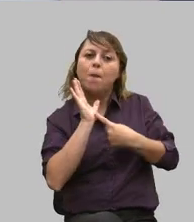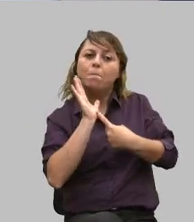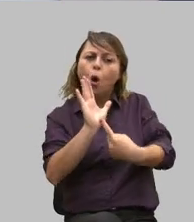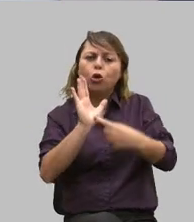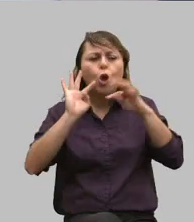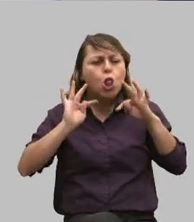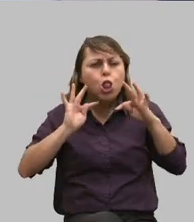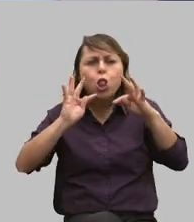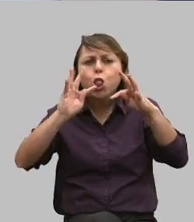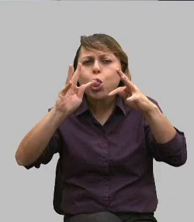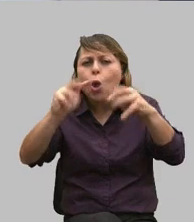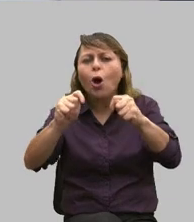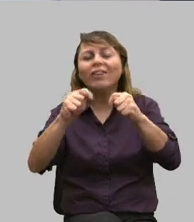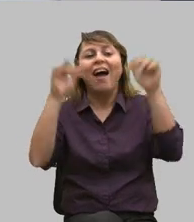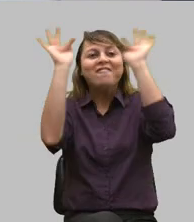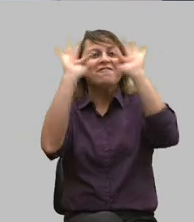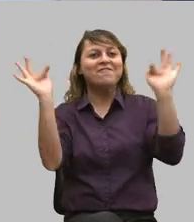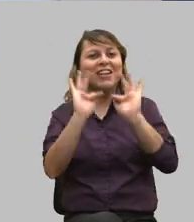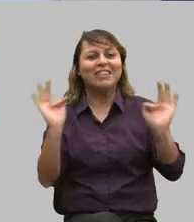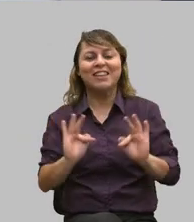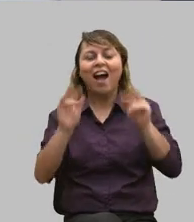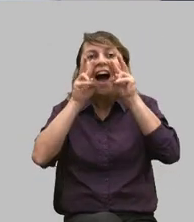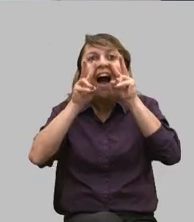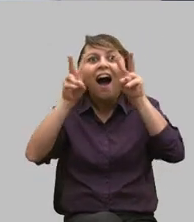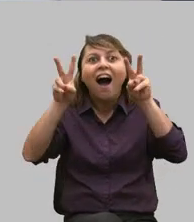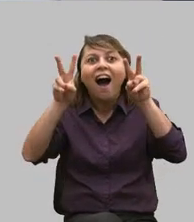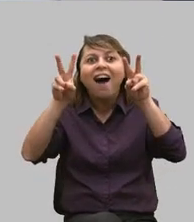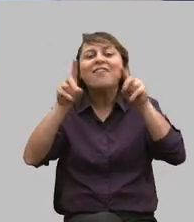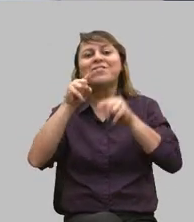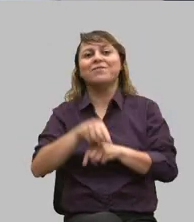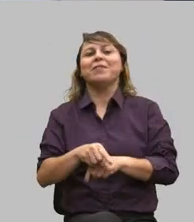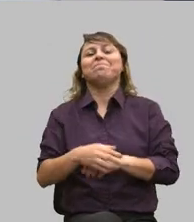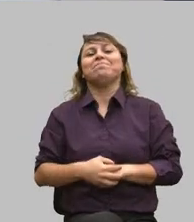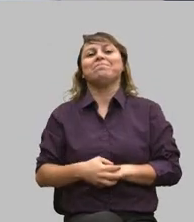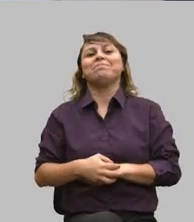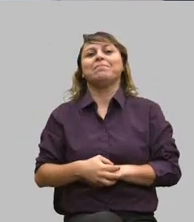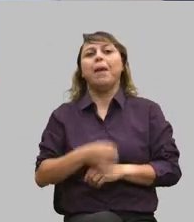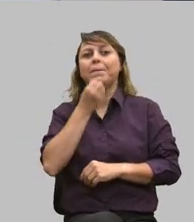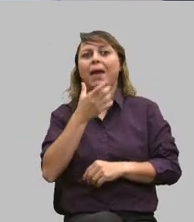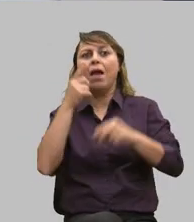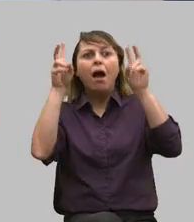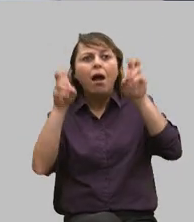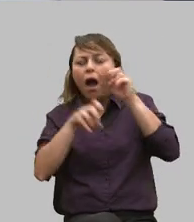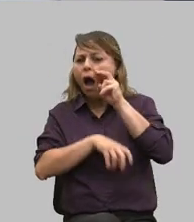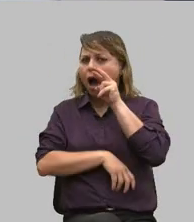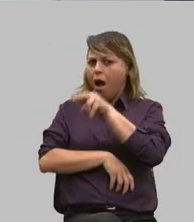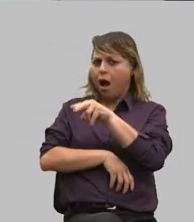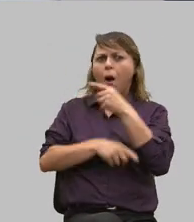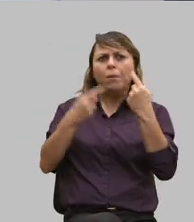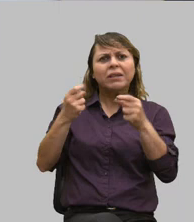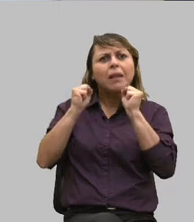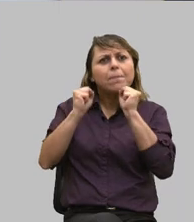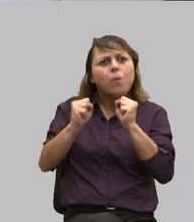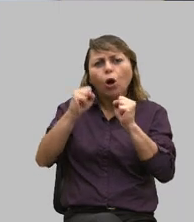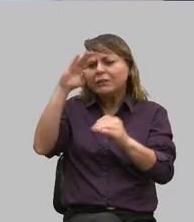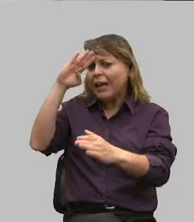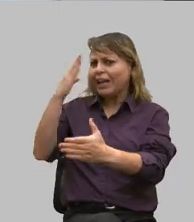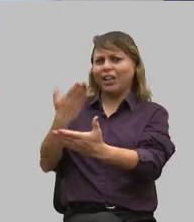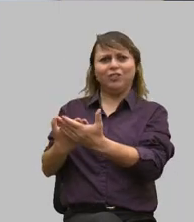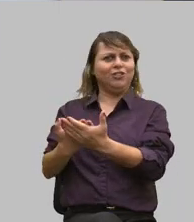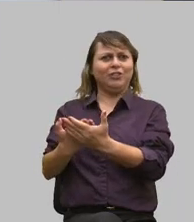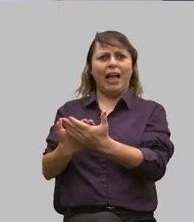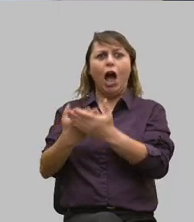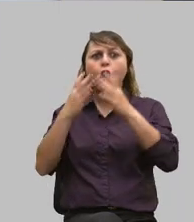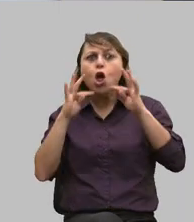toda a felicidade de enxergar bem abre aspas olou posso acreditar